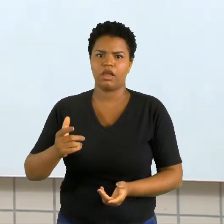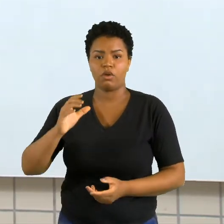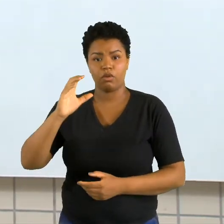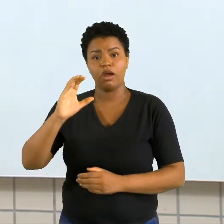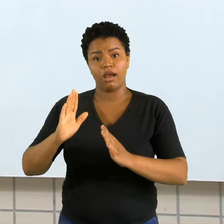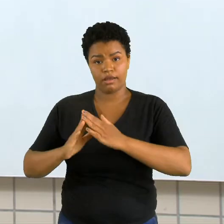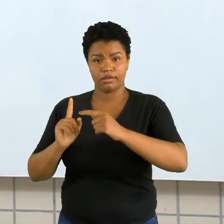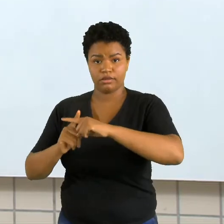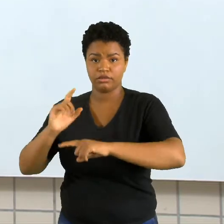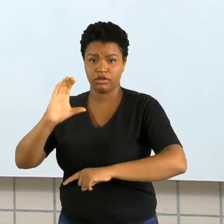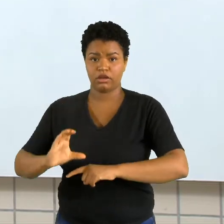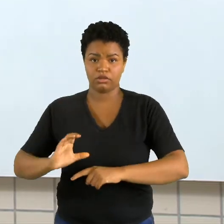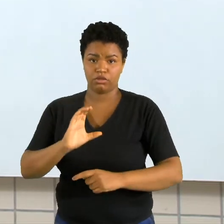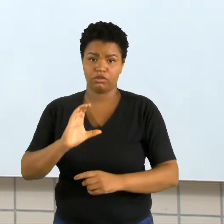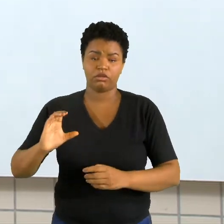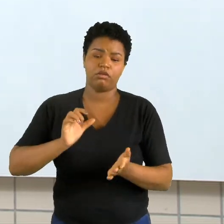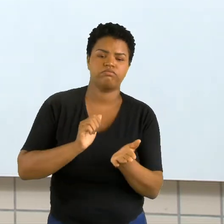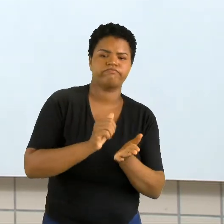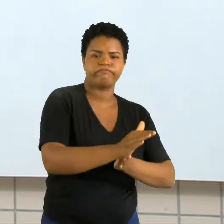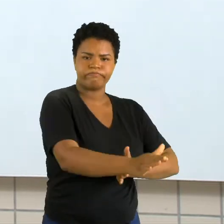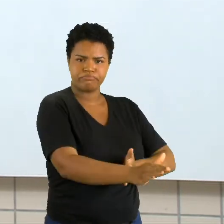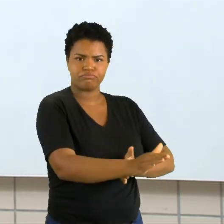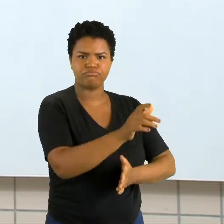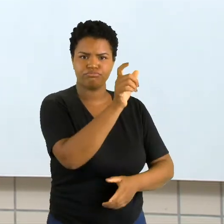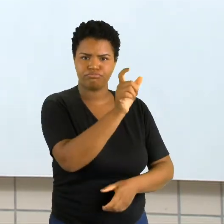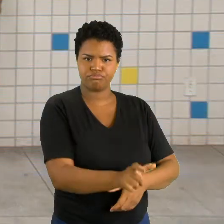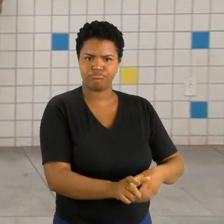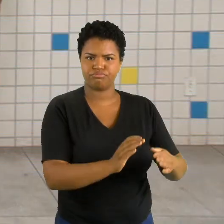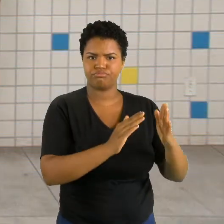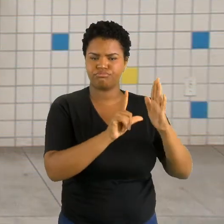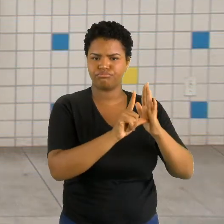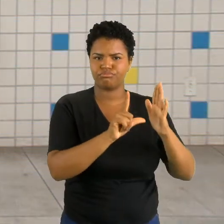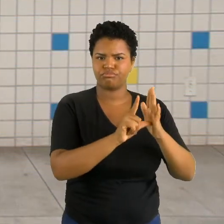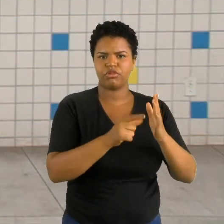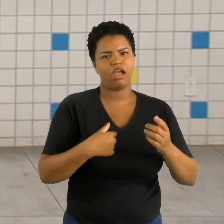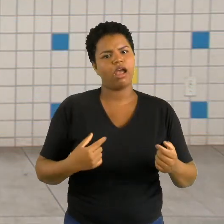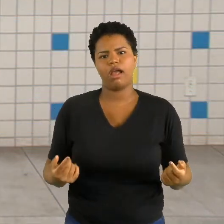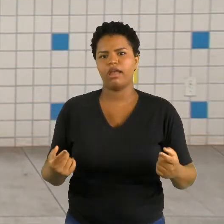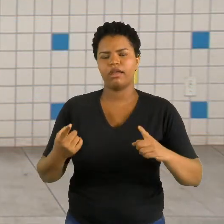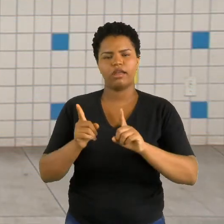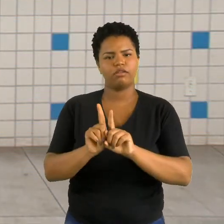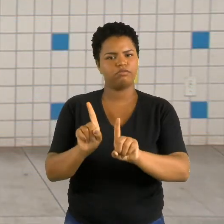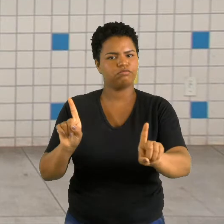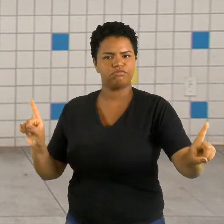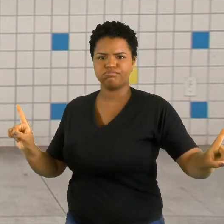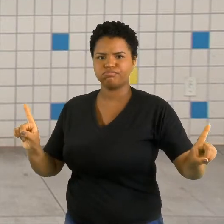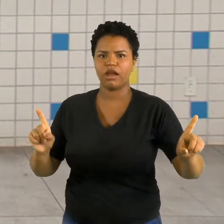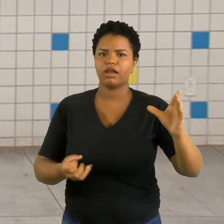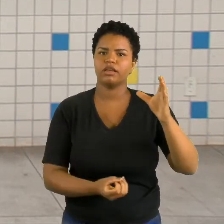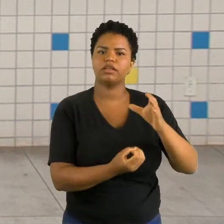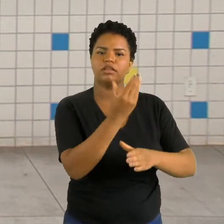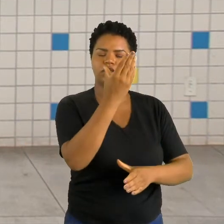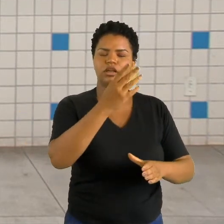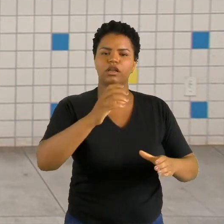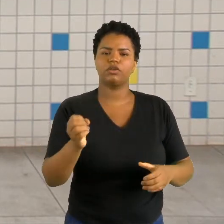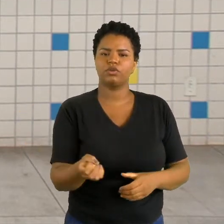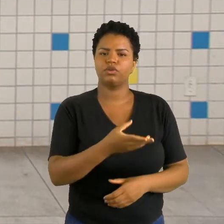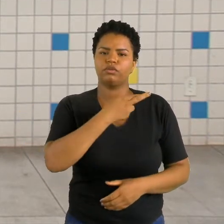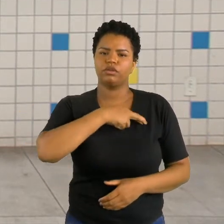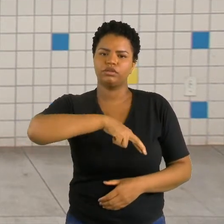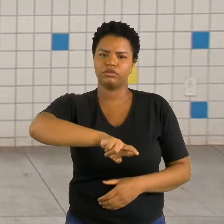95 teses, Martinho Lutero vai acusar alguns dos maus hábitos da igreja. Ou seja, nas 95